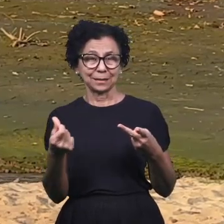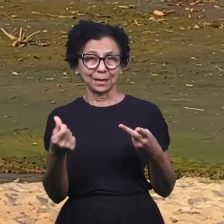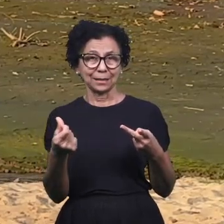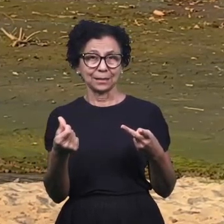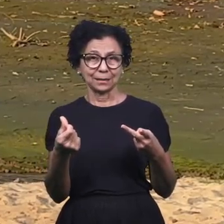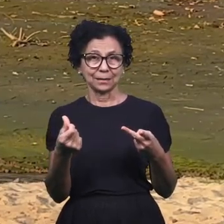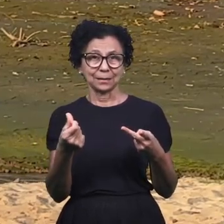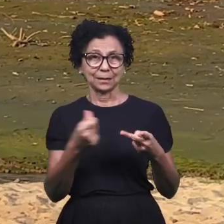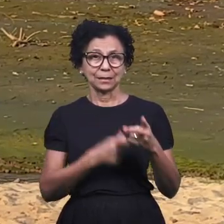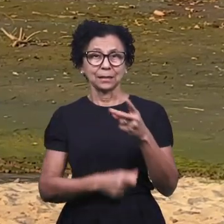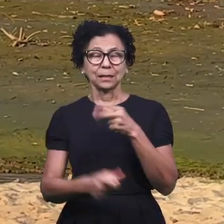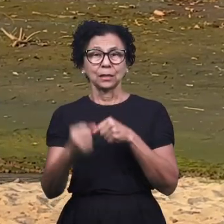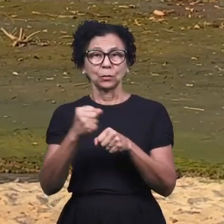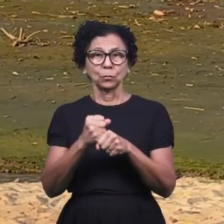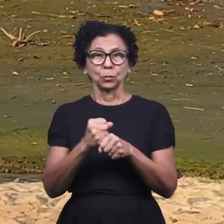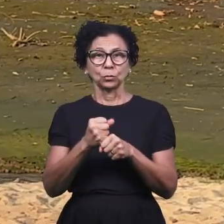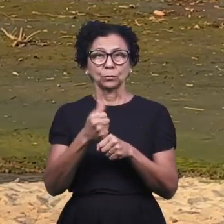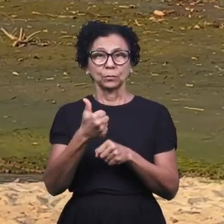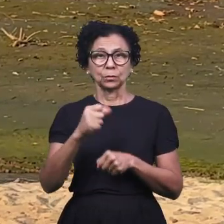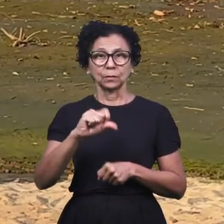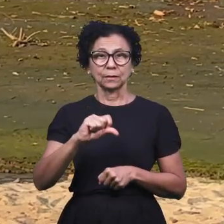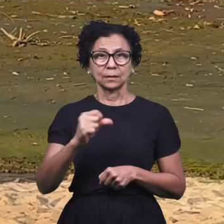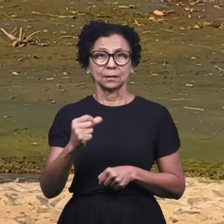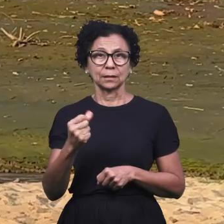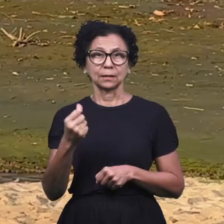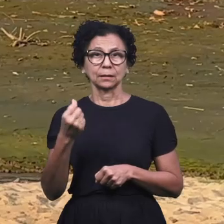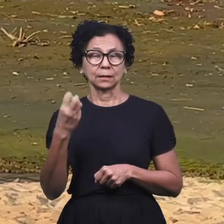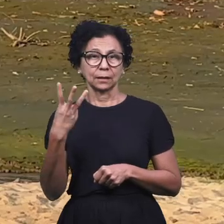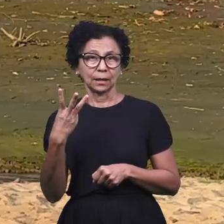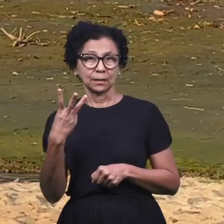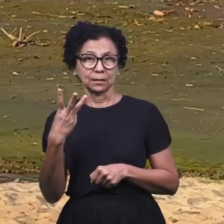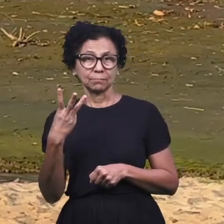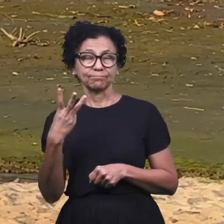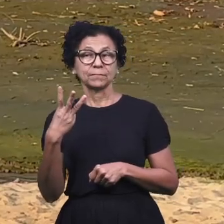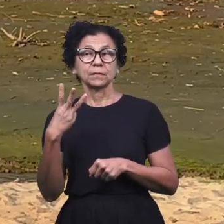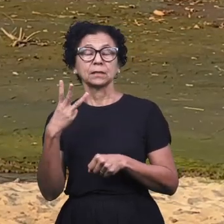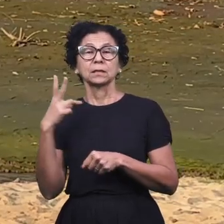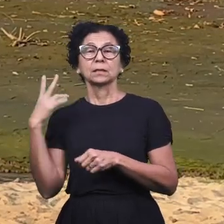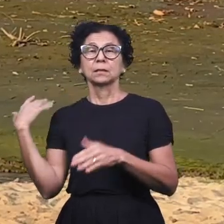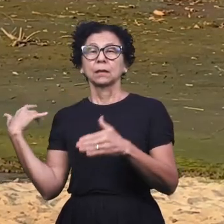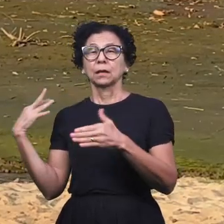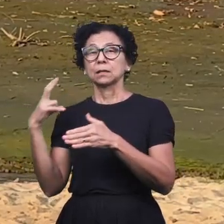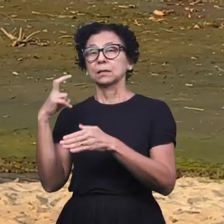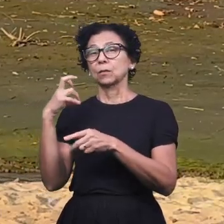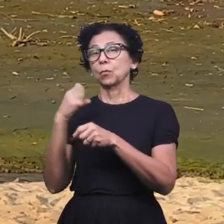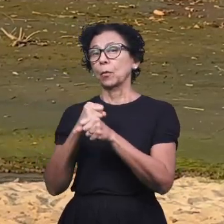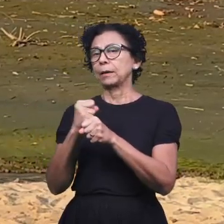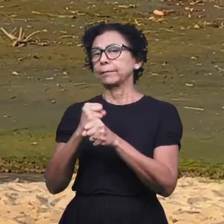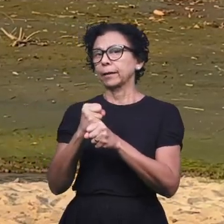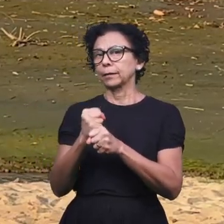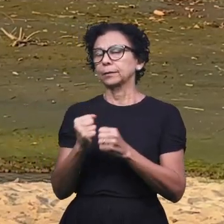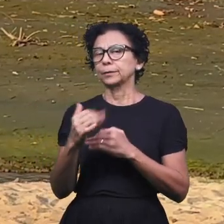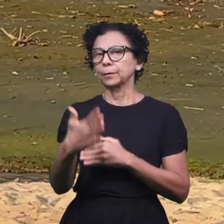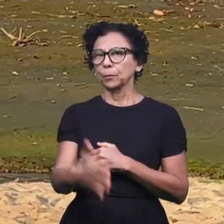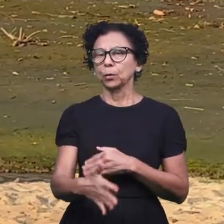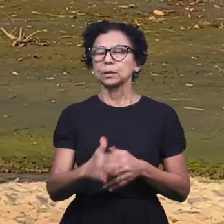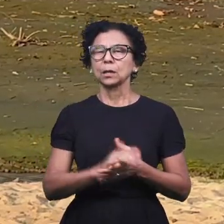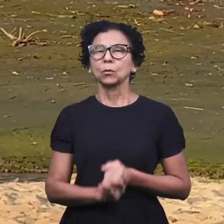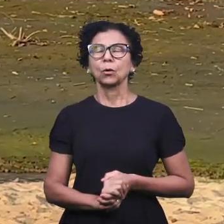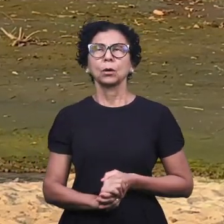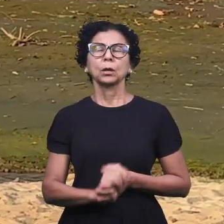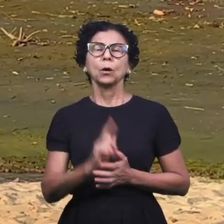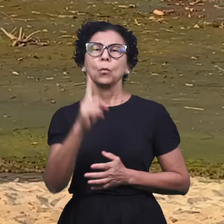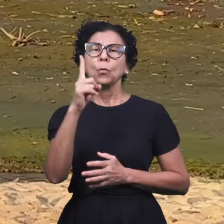em 1963, olha aí, mais de 50 anos depois, né? E agora nós temos intervalos muito curtos.